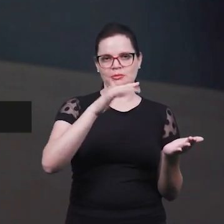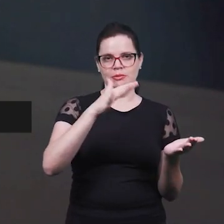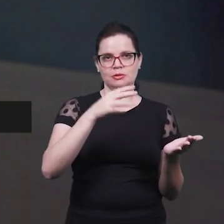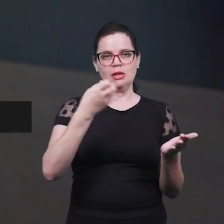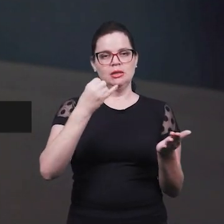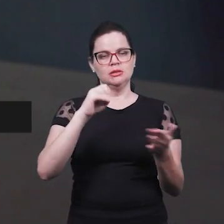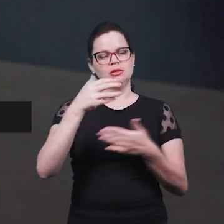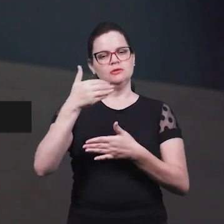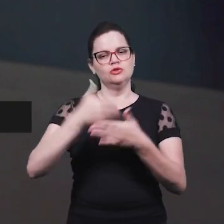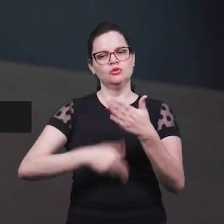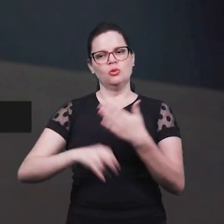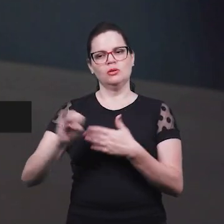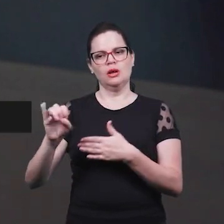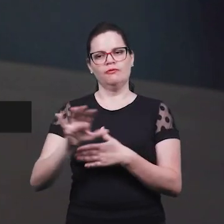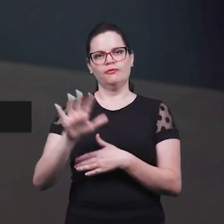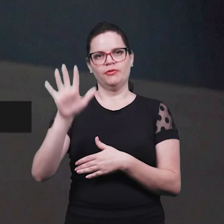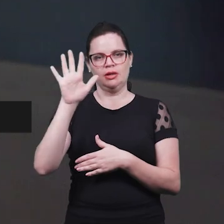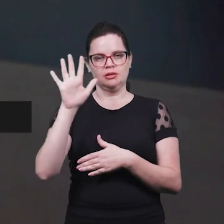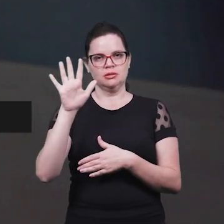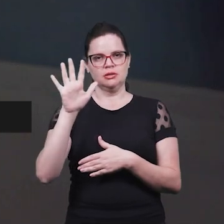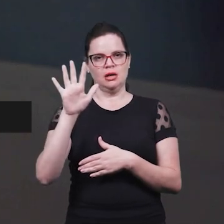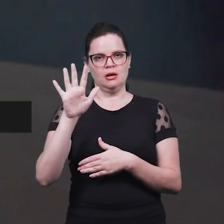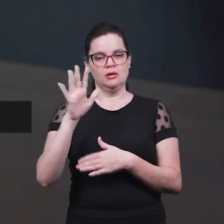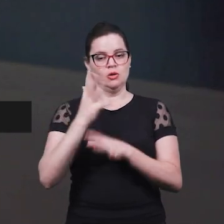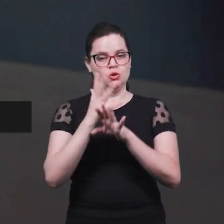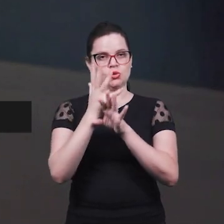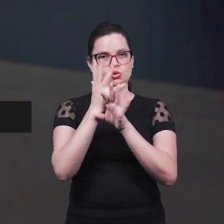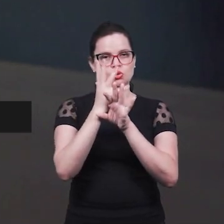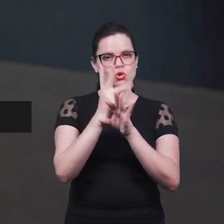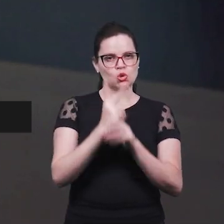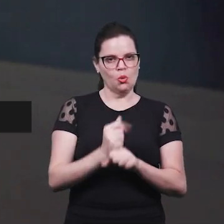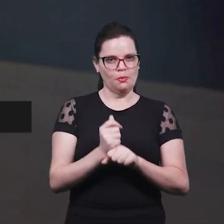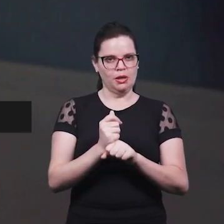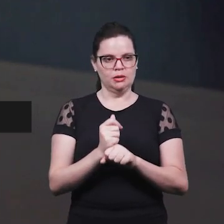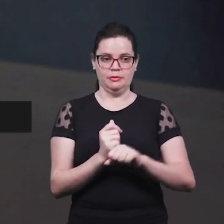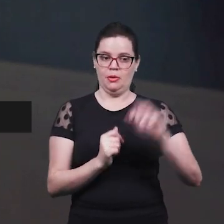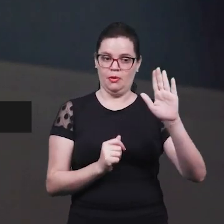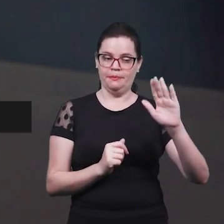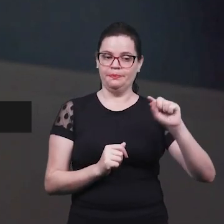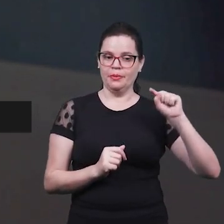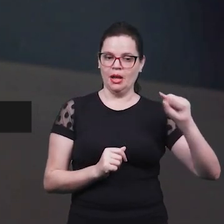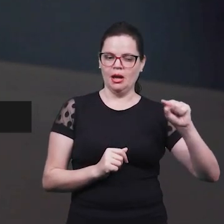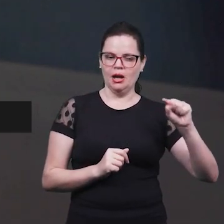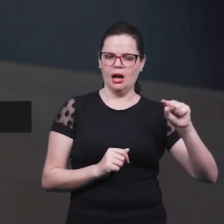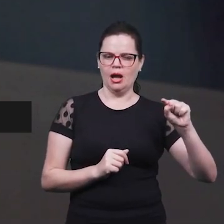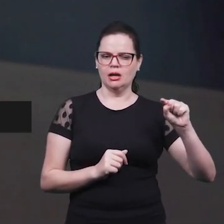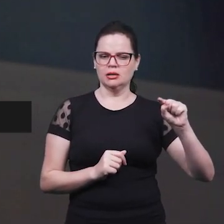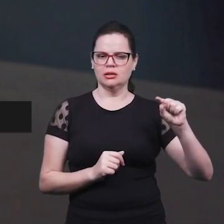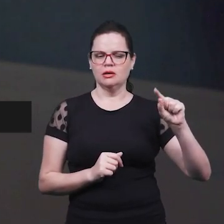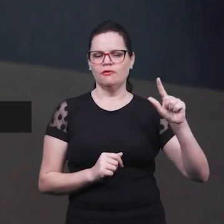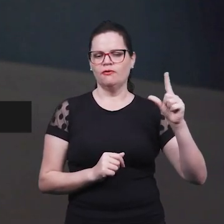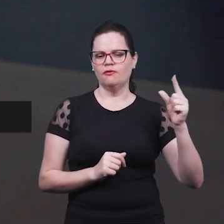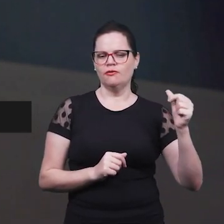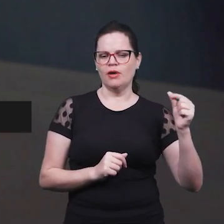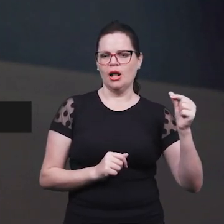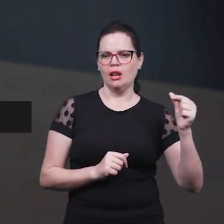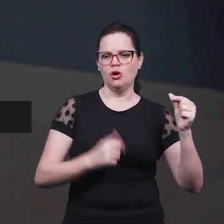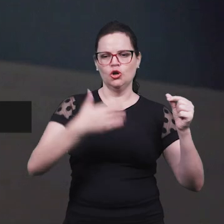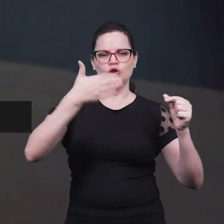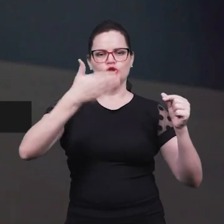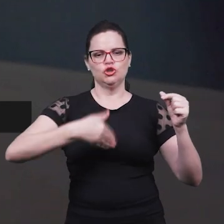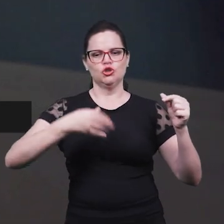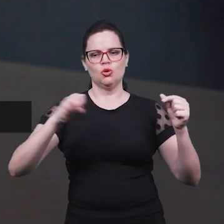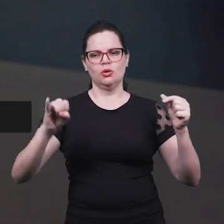inflação, essa minha capacidade de compra, ela é reduzida pela inflação. Então, se